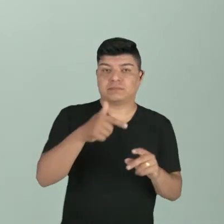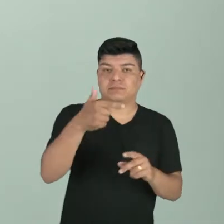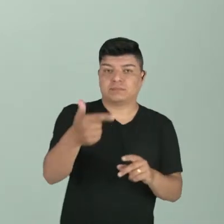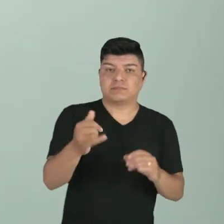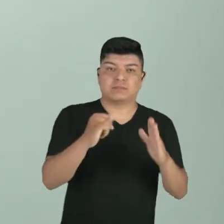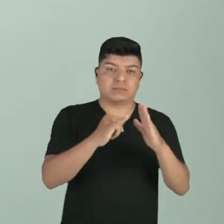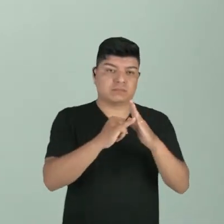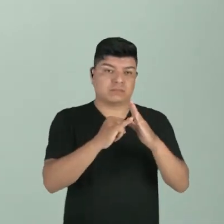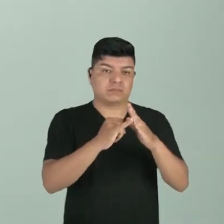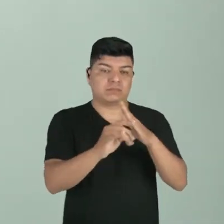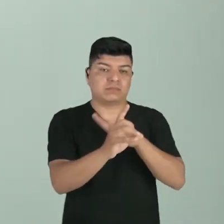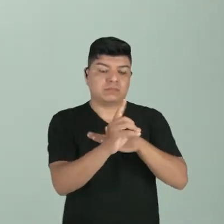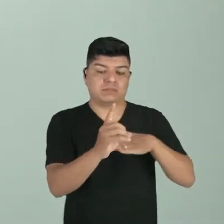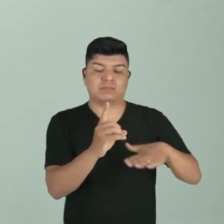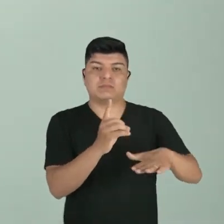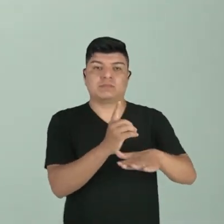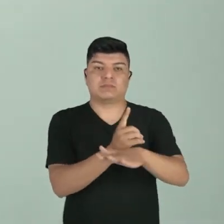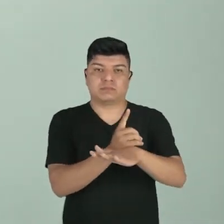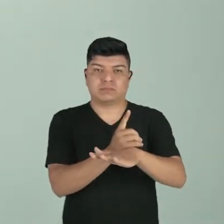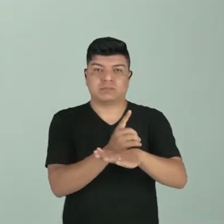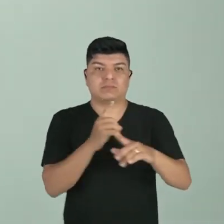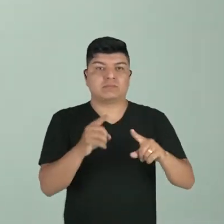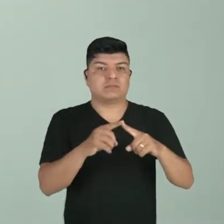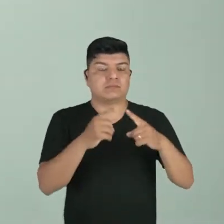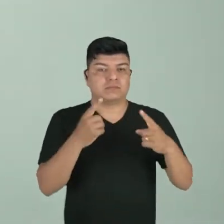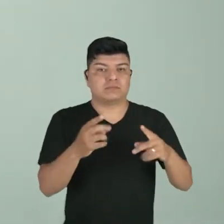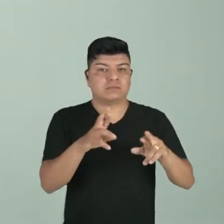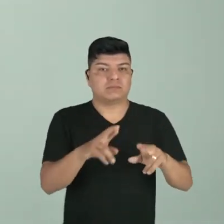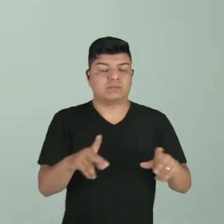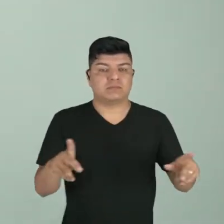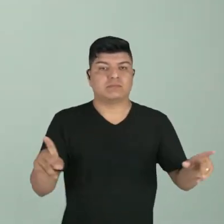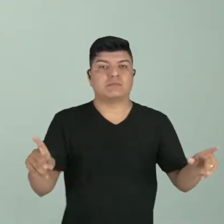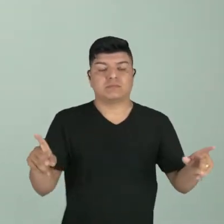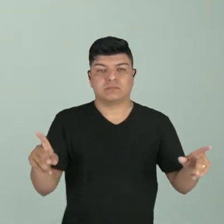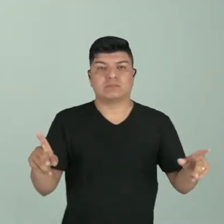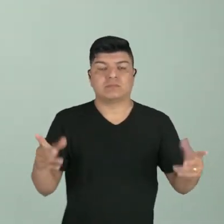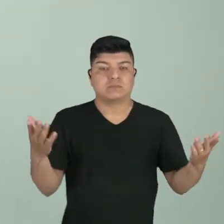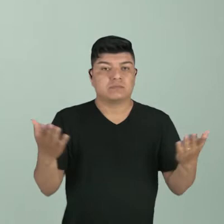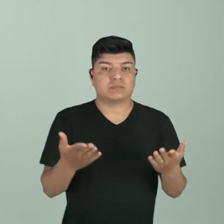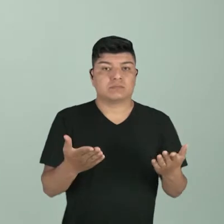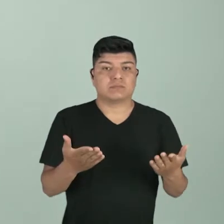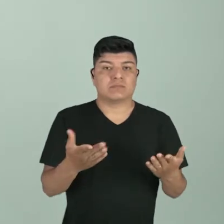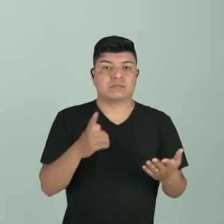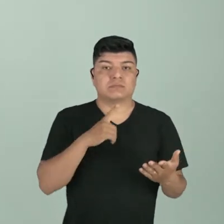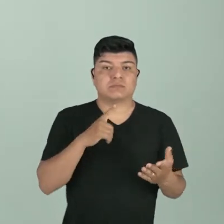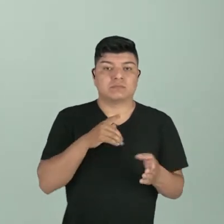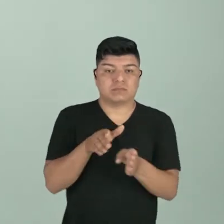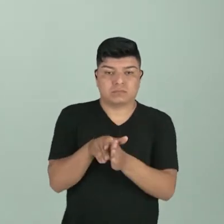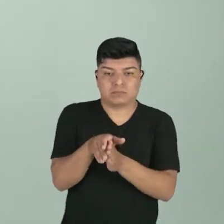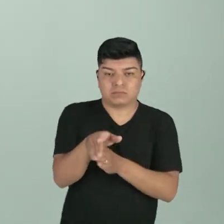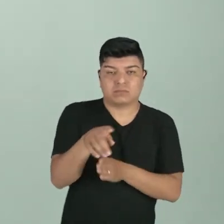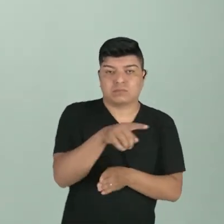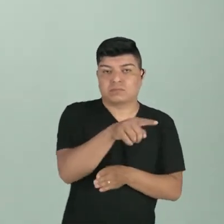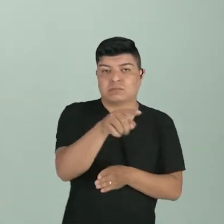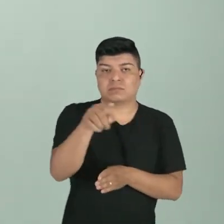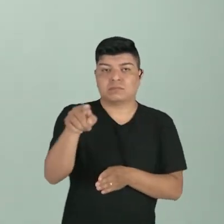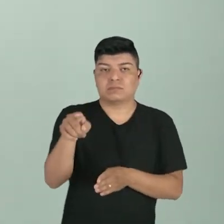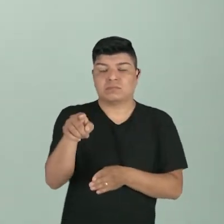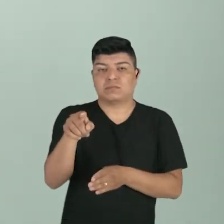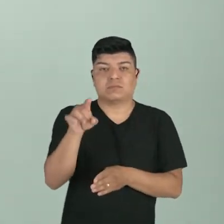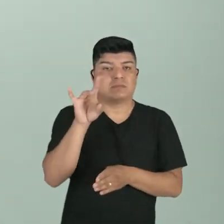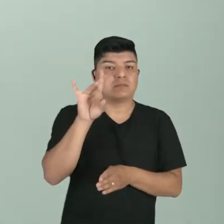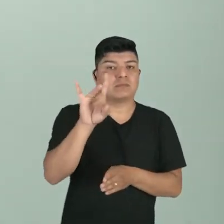demais instituições sociais. Mas uma grande diferença que nesse momento eu indico a todos vocês é